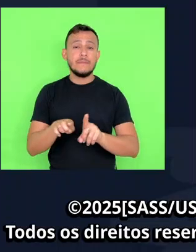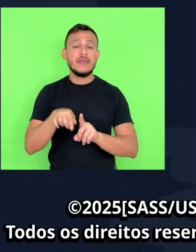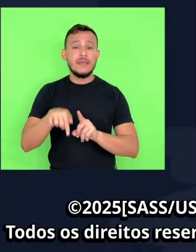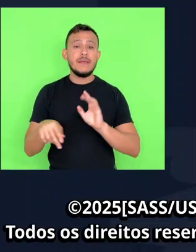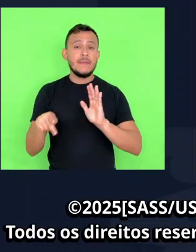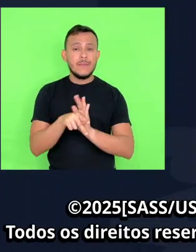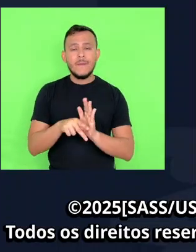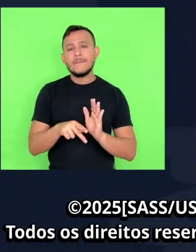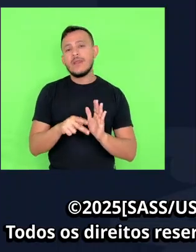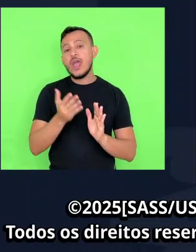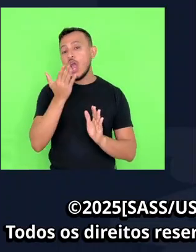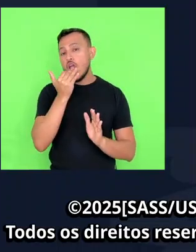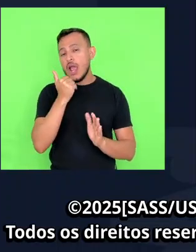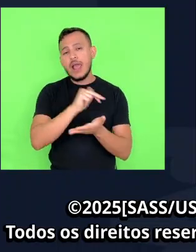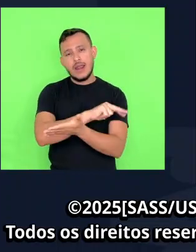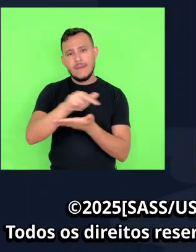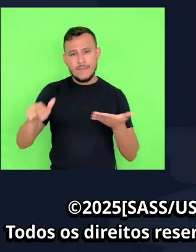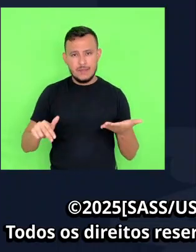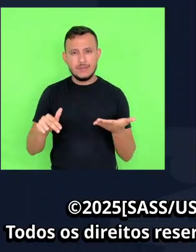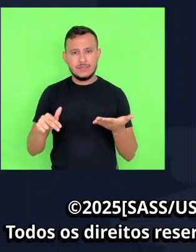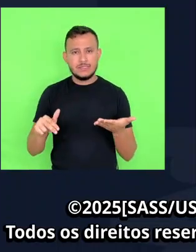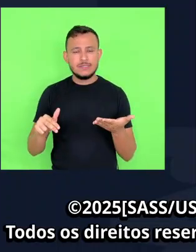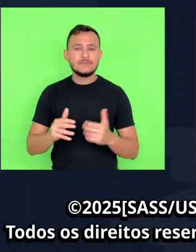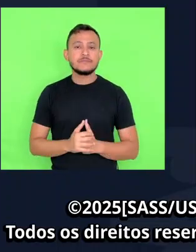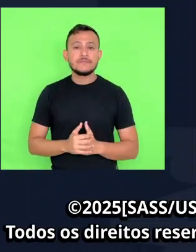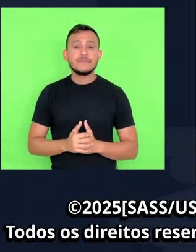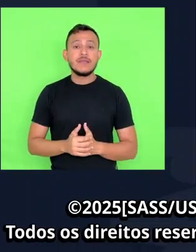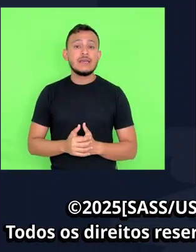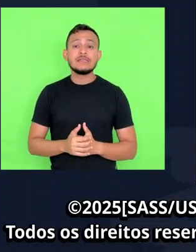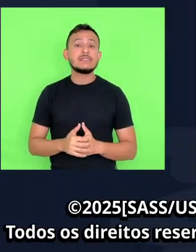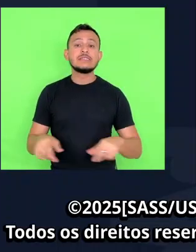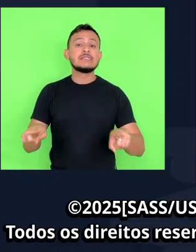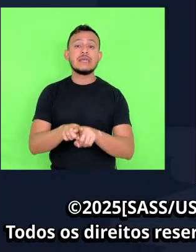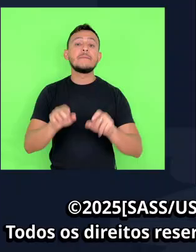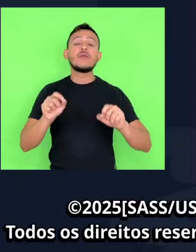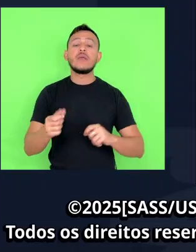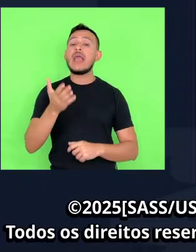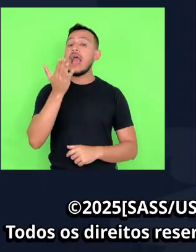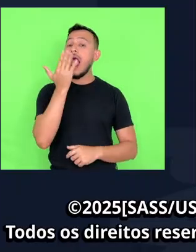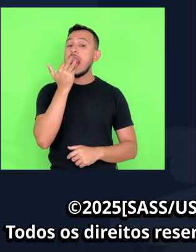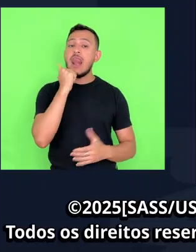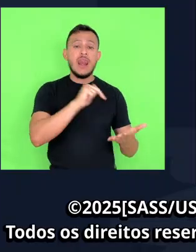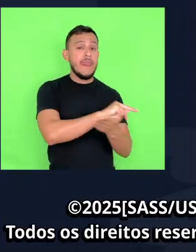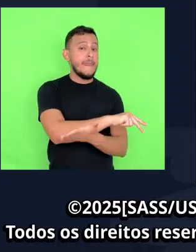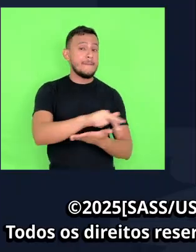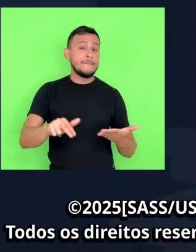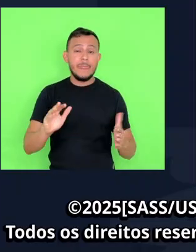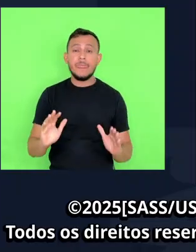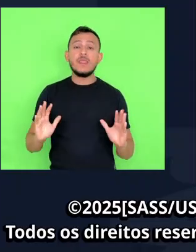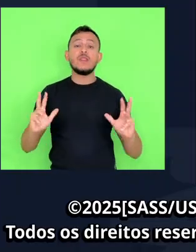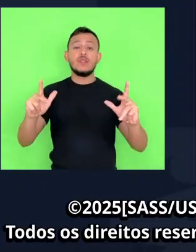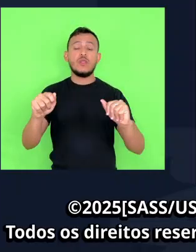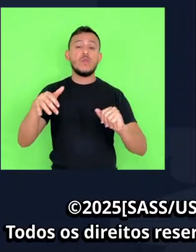produção doméstica de alimentos e, finalmente, aqueles alimentos desperdiçados em toda